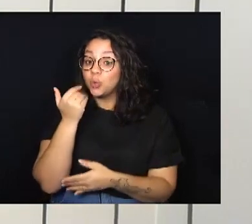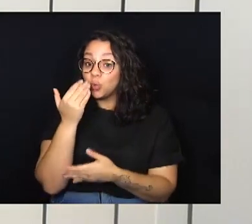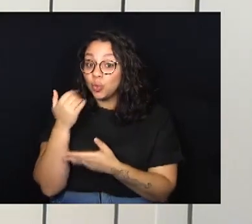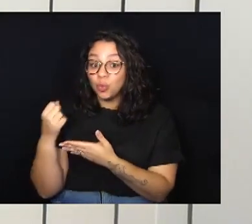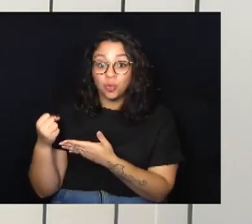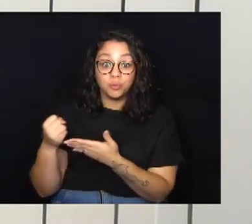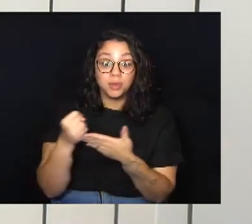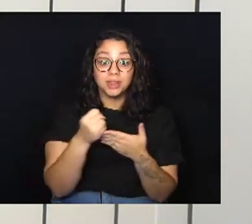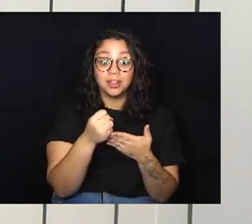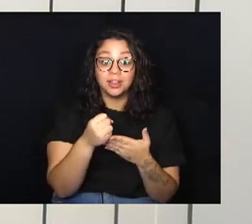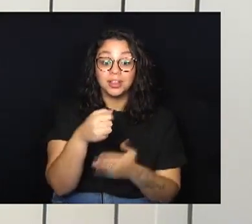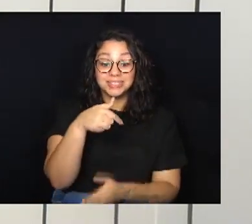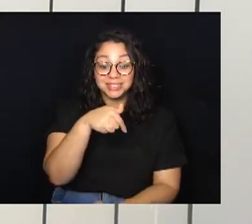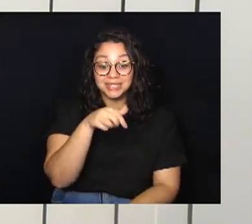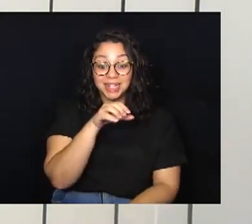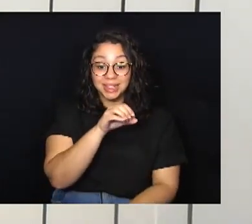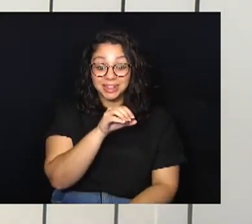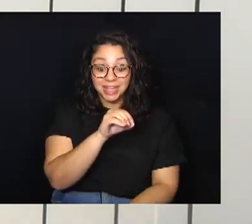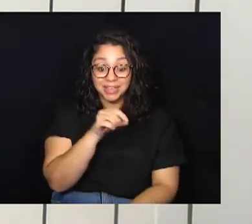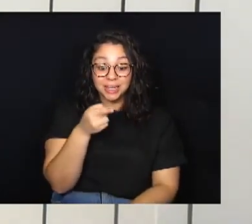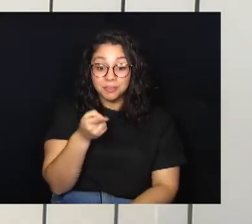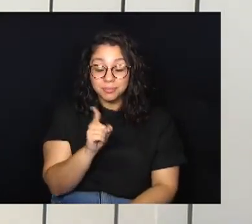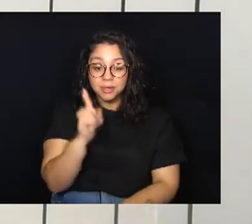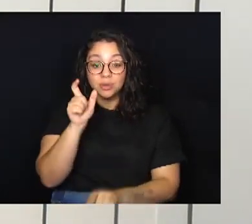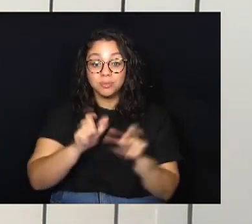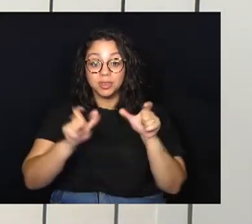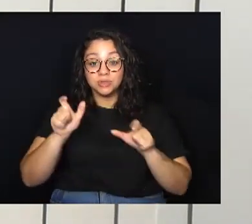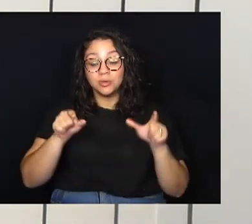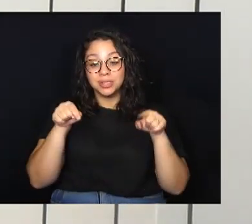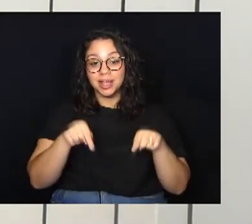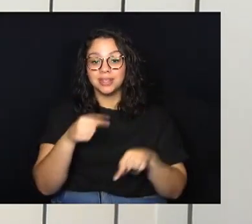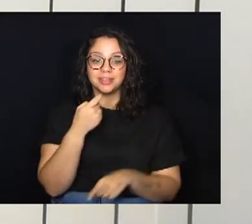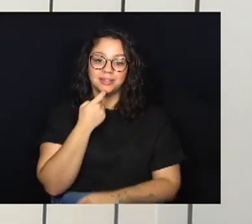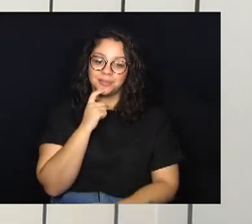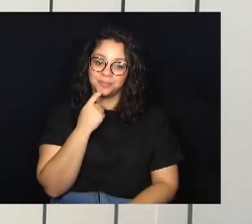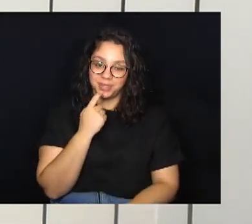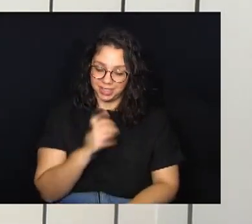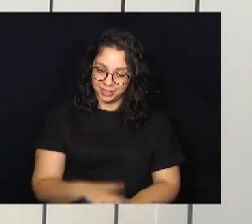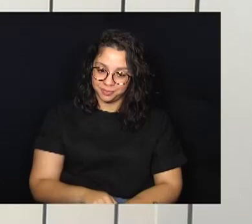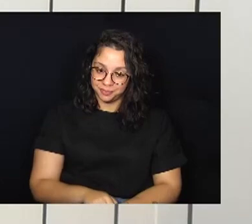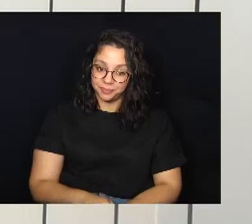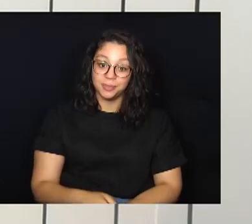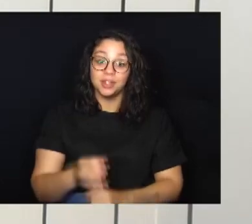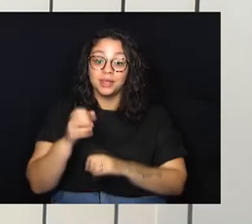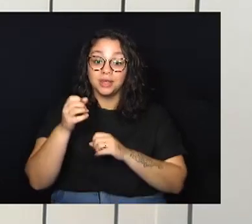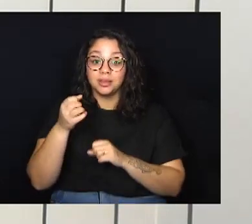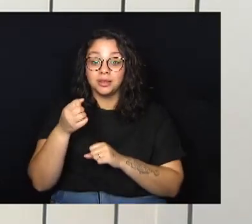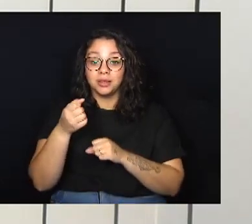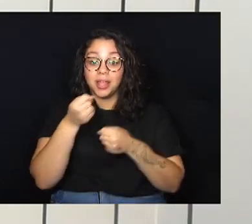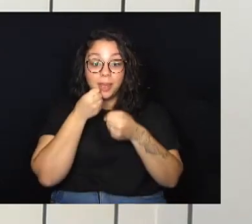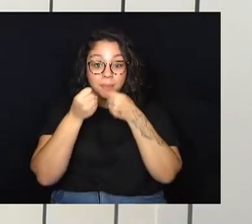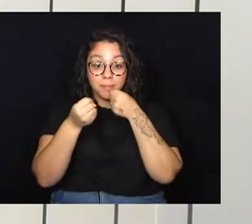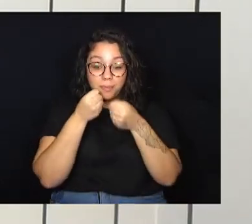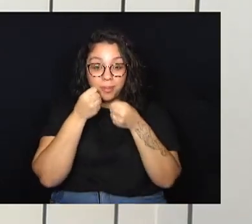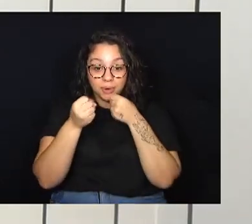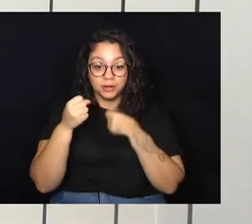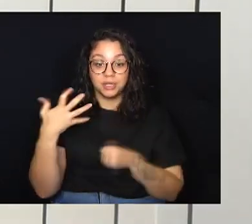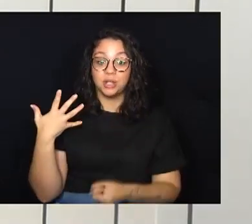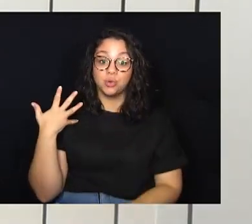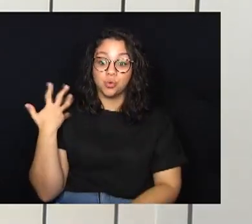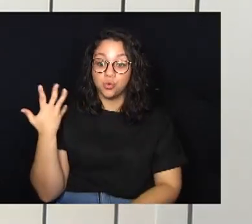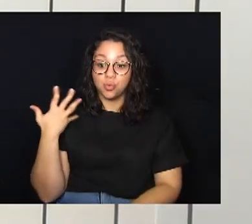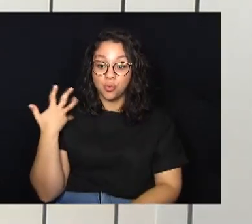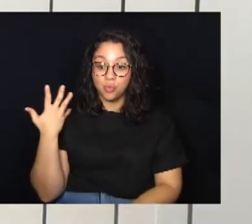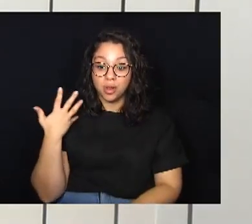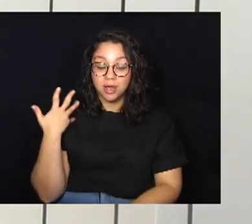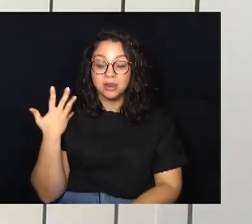de 70 mil pessoas aqui em Campinas. A repórter Luana Galiza foi acompanhar um dia de trabalho no